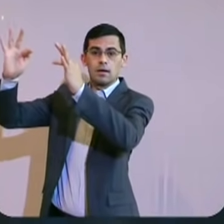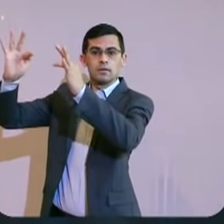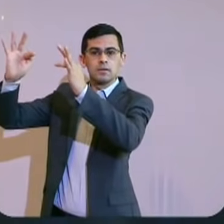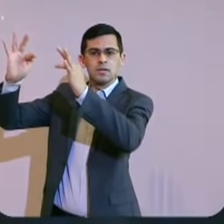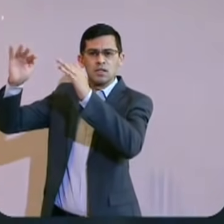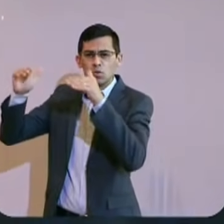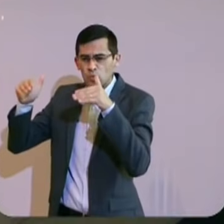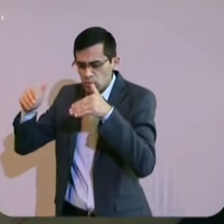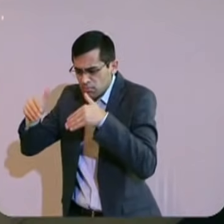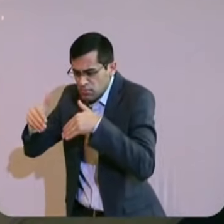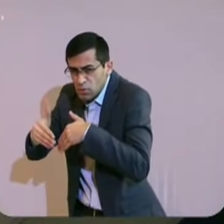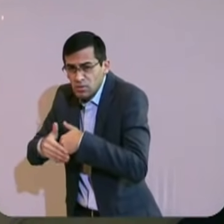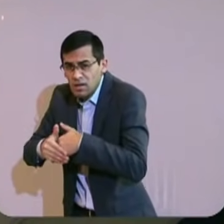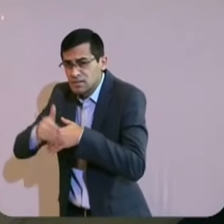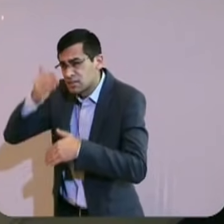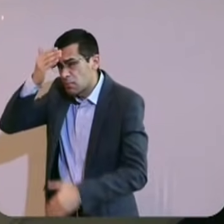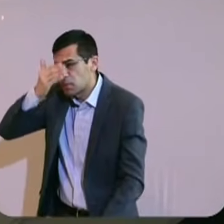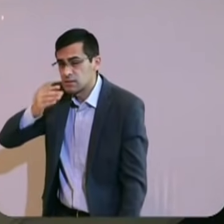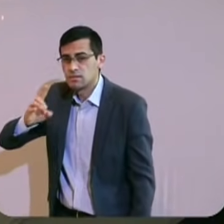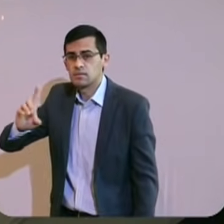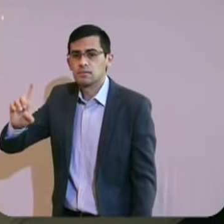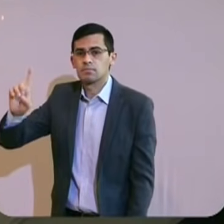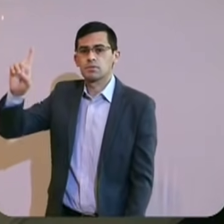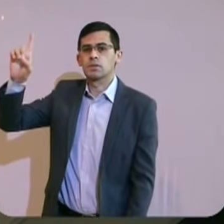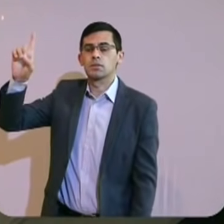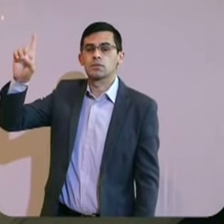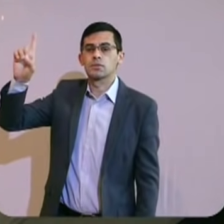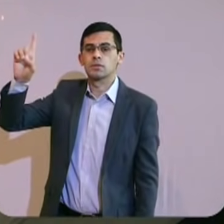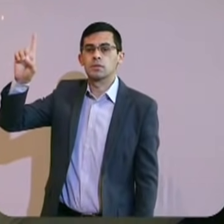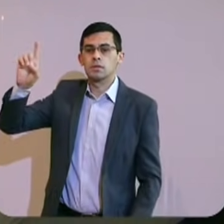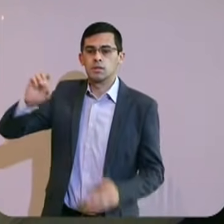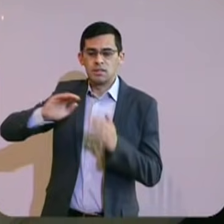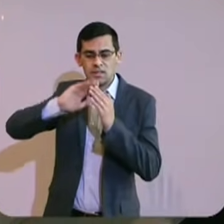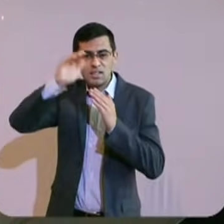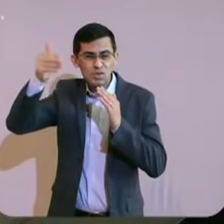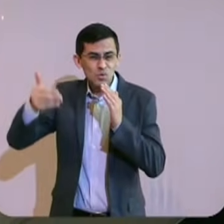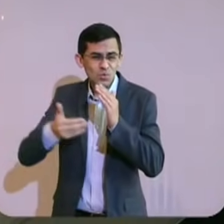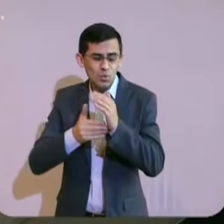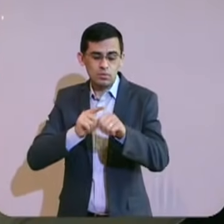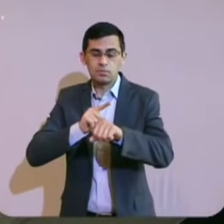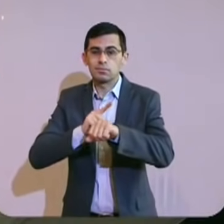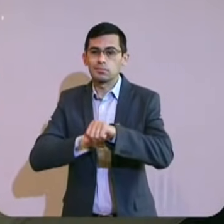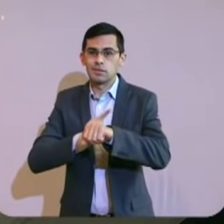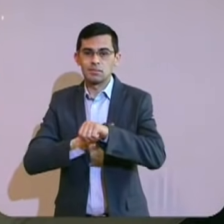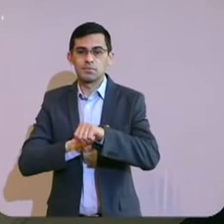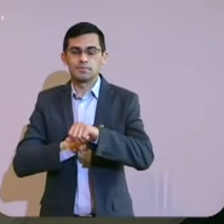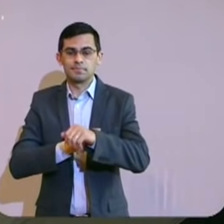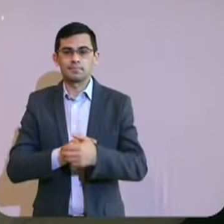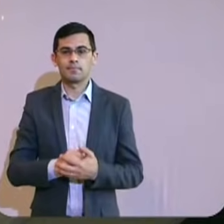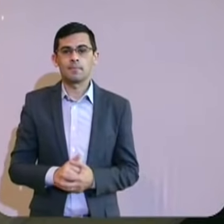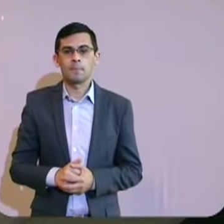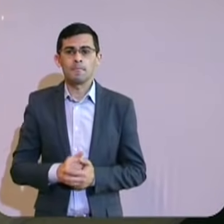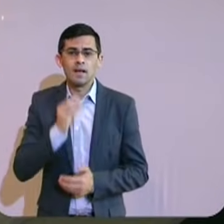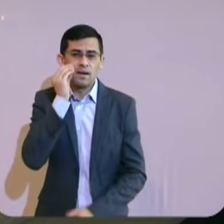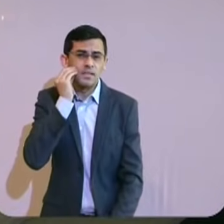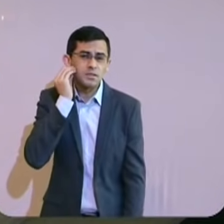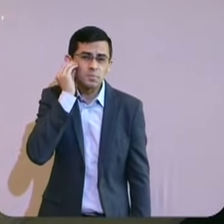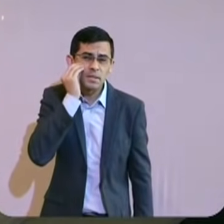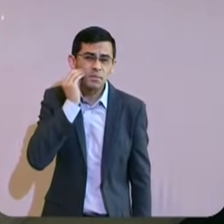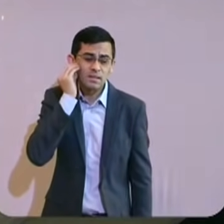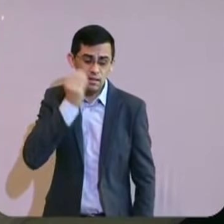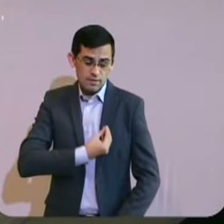com humildade, na presença de Deus em todo e qualquer tempo, a desfrutar a